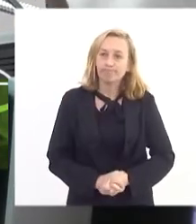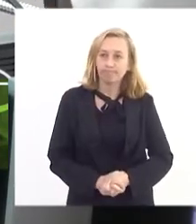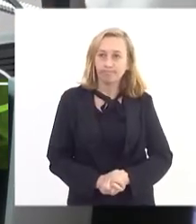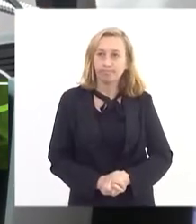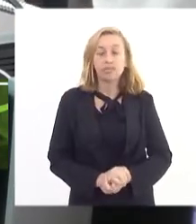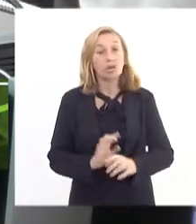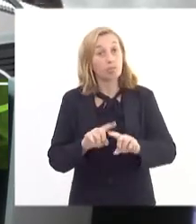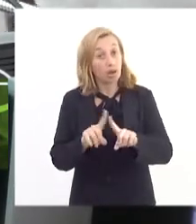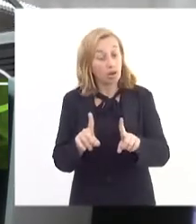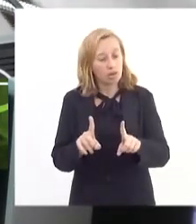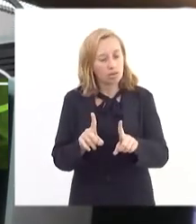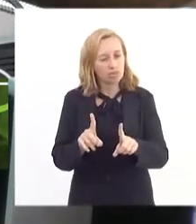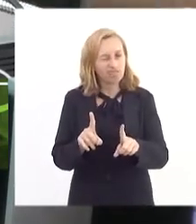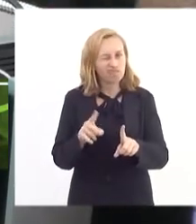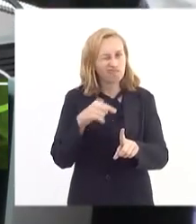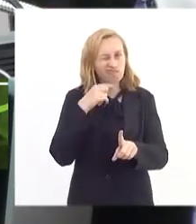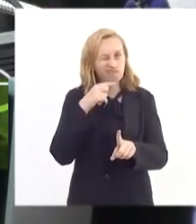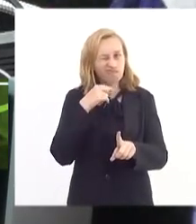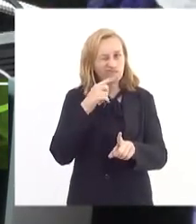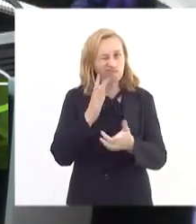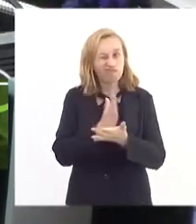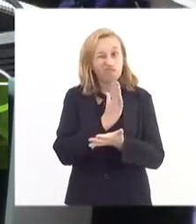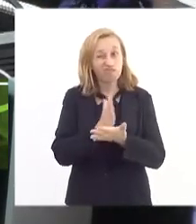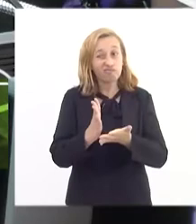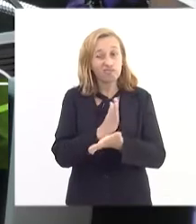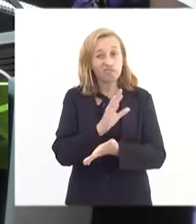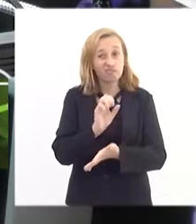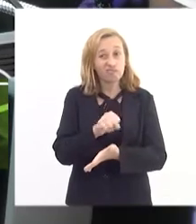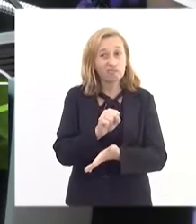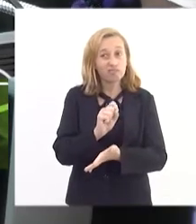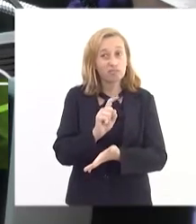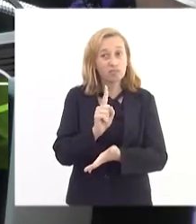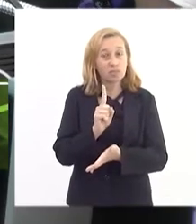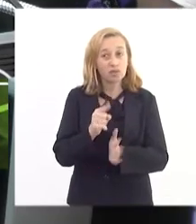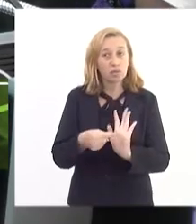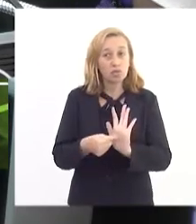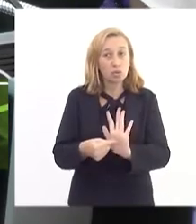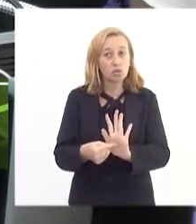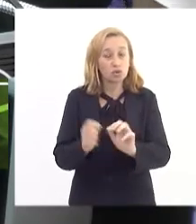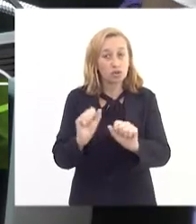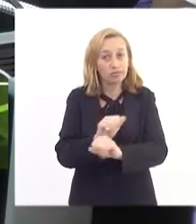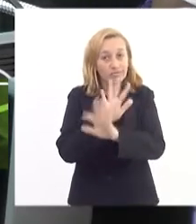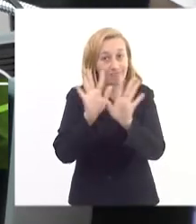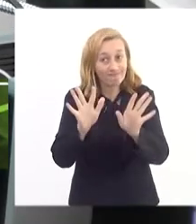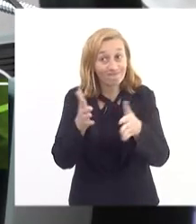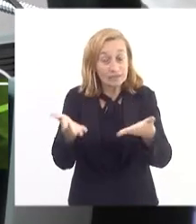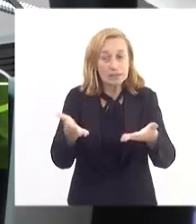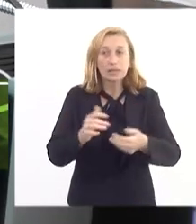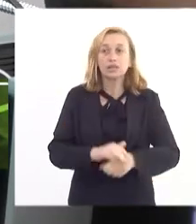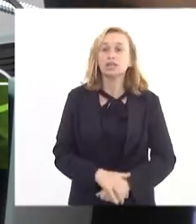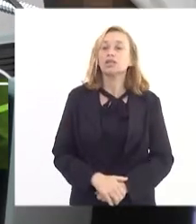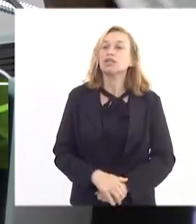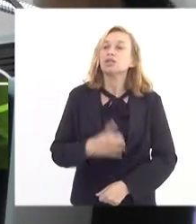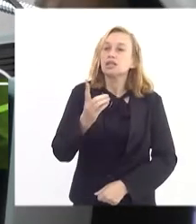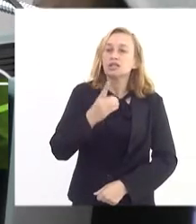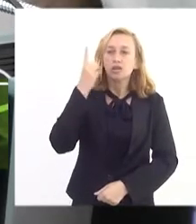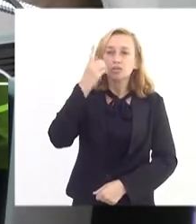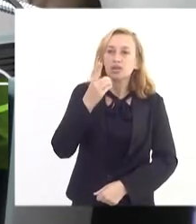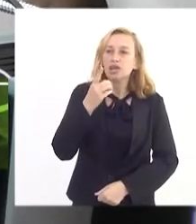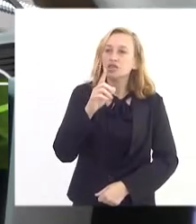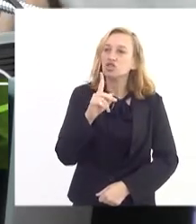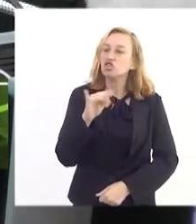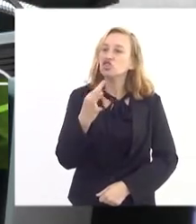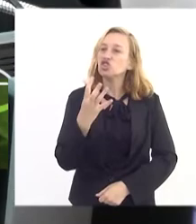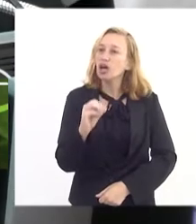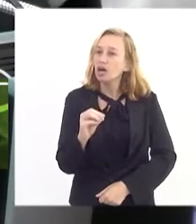bastante interessante, mas fiquei aqui com algumas dúvidas que não apareceram na transparência. O deputado Tiago Pampolha